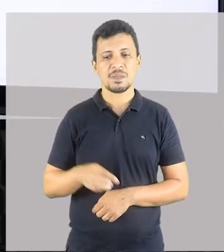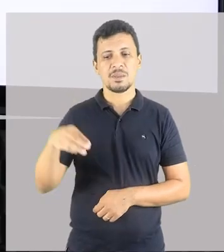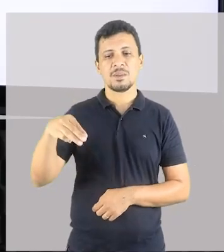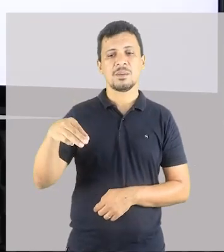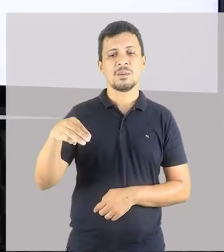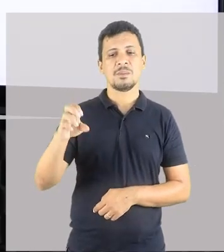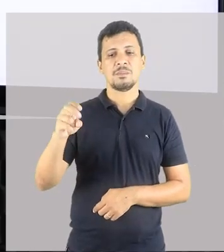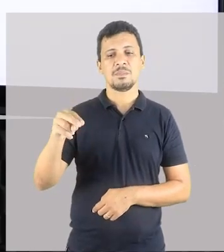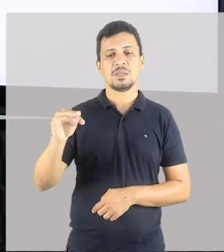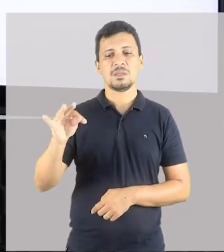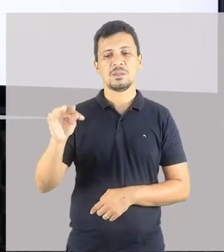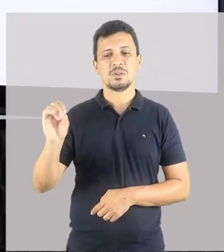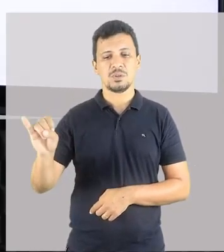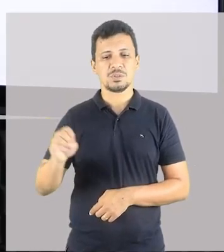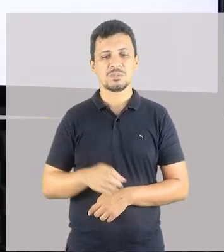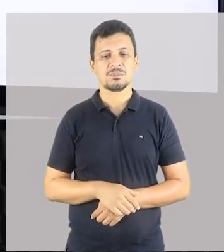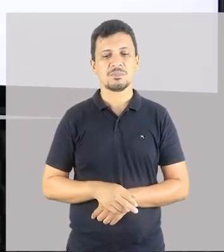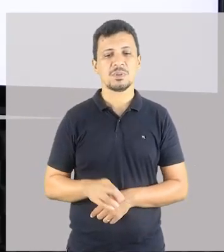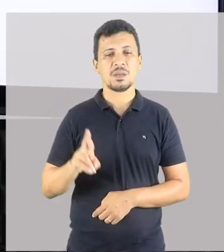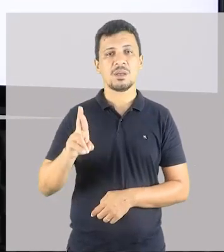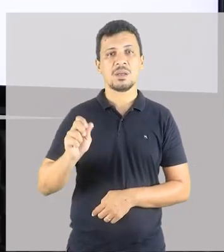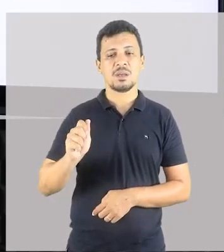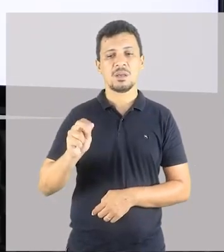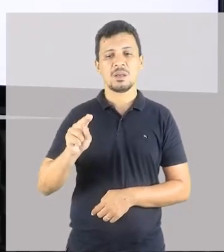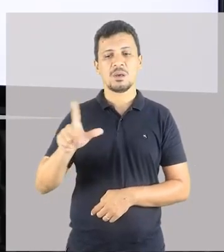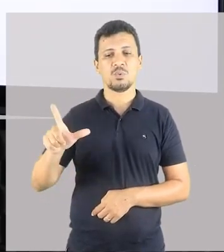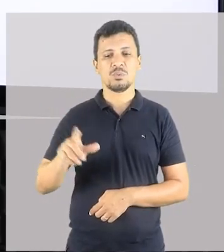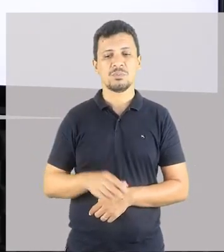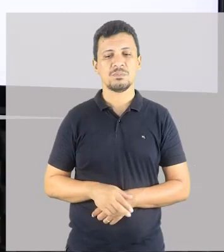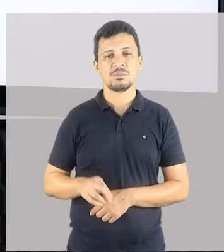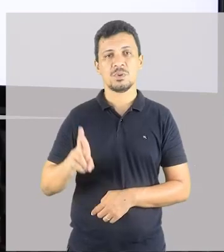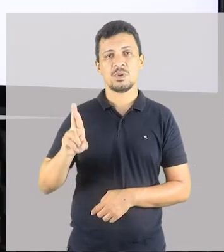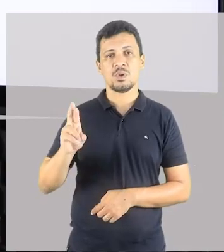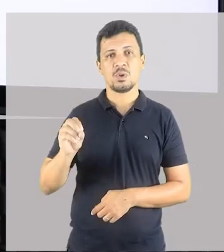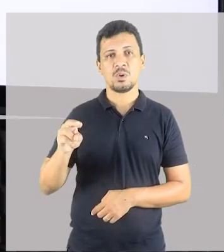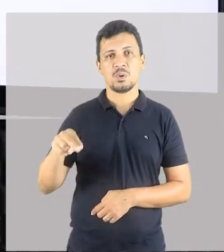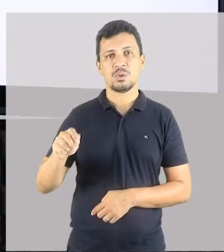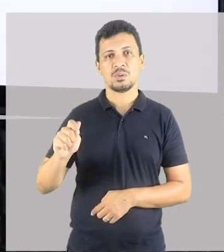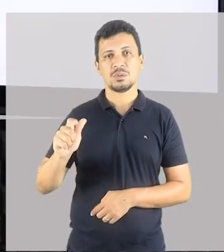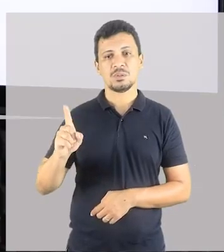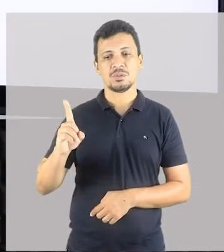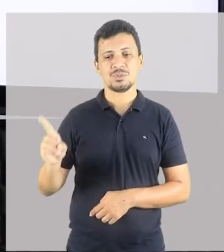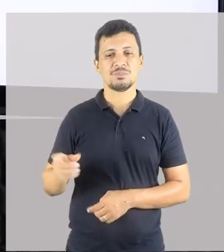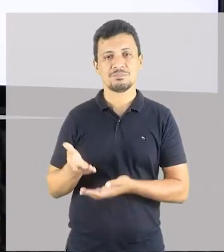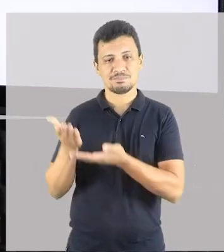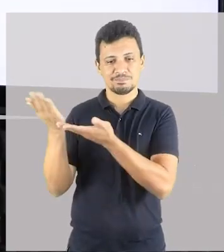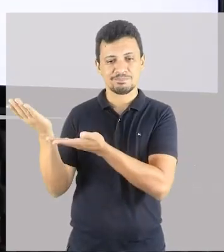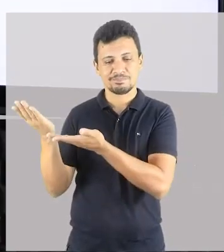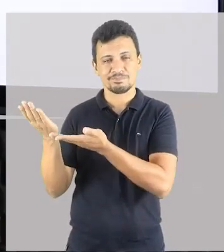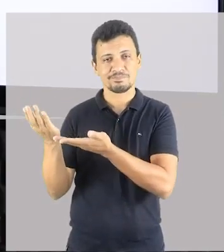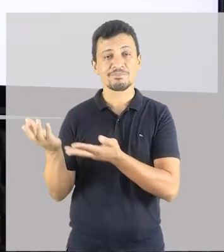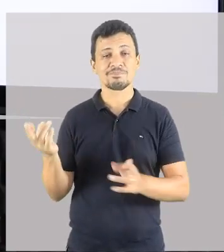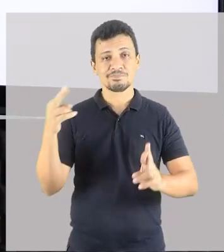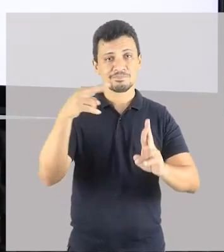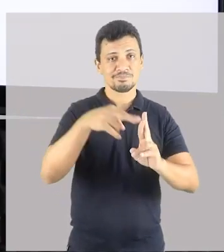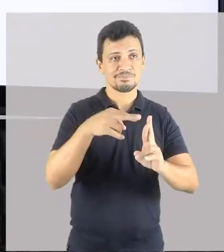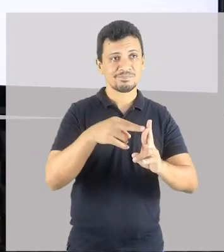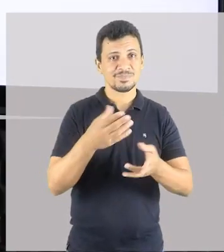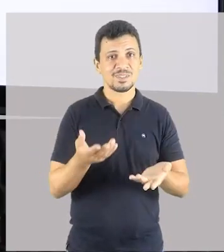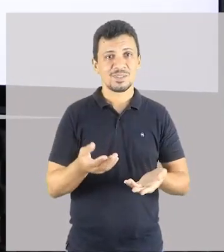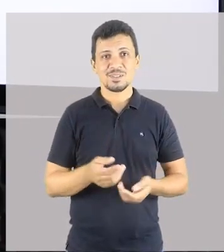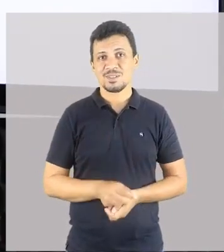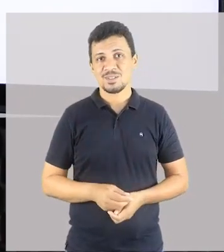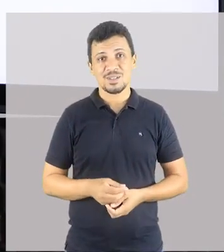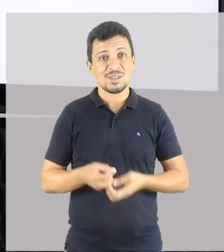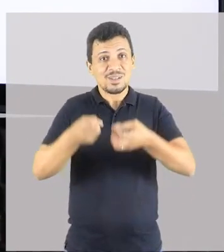Pitta, né, Raul Bopp, Ronald de Carvalho e Guilherme de Almeida. Fica como referência aqui. Felizmente, não dá para a